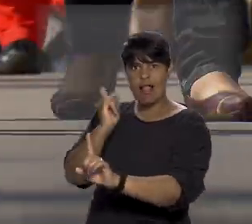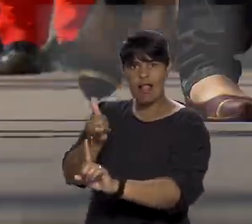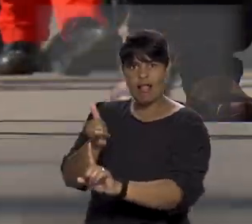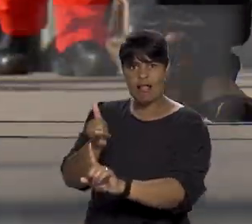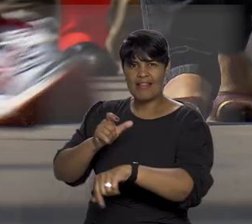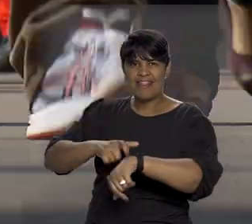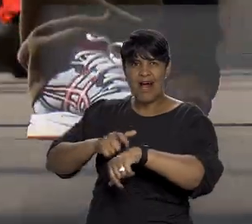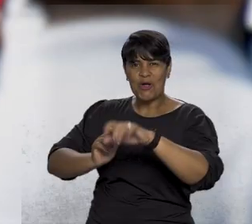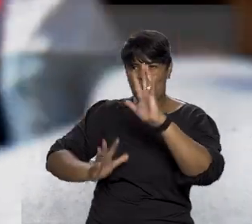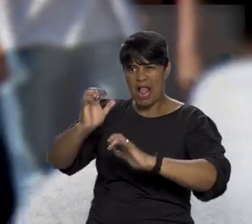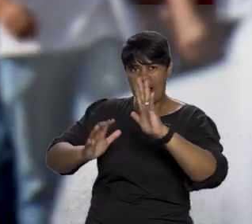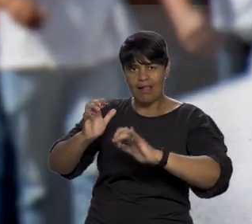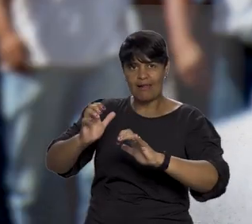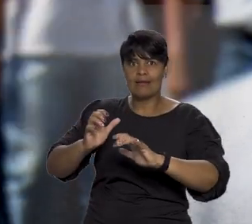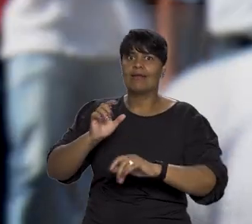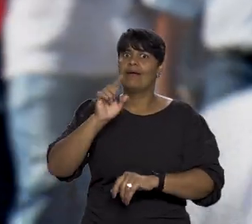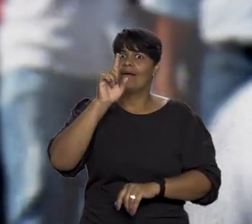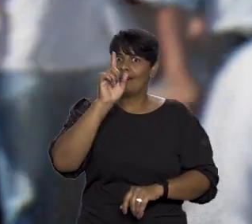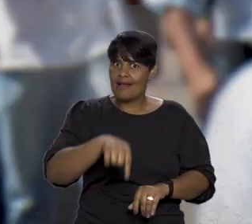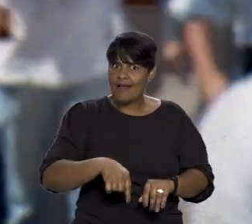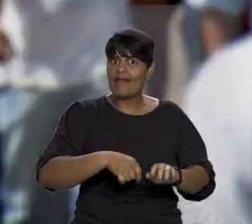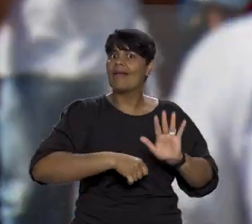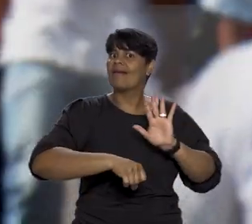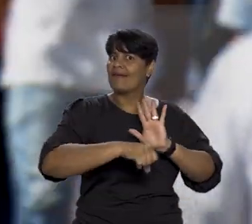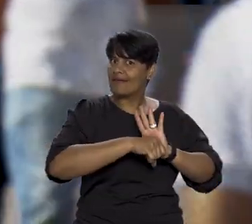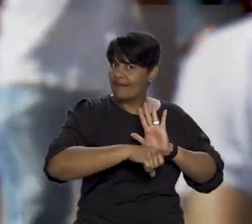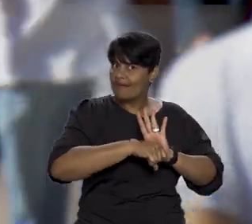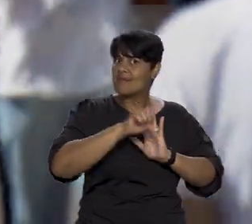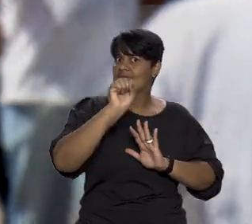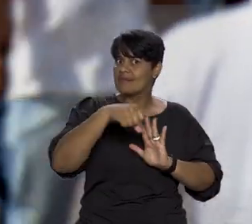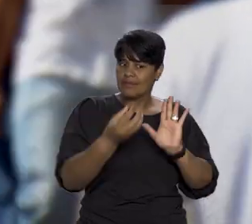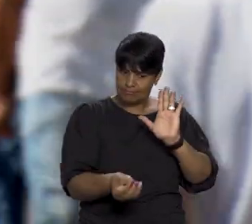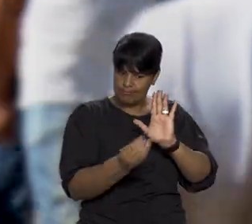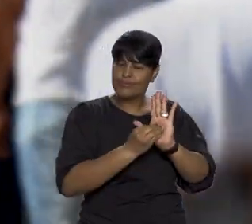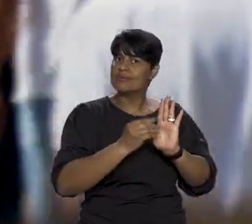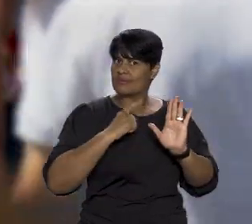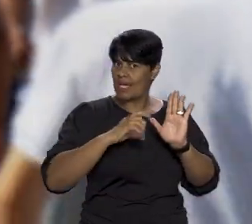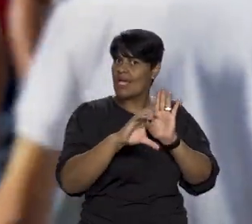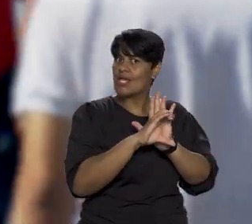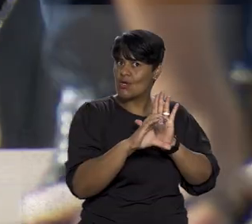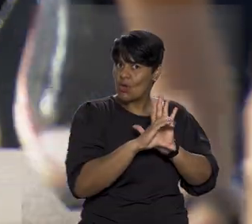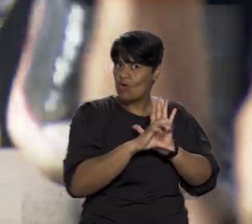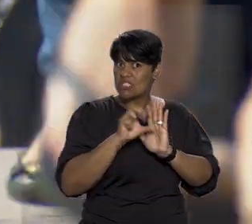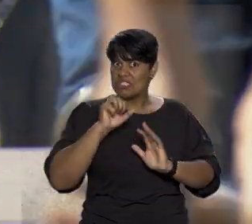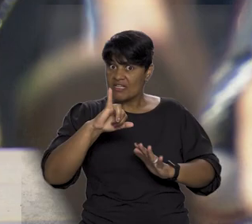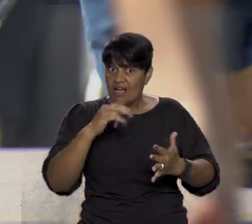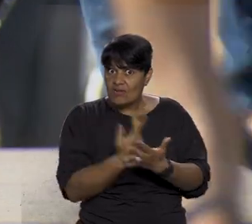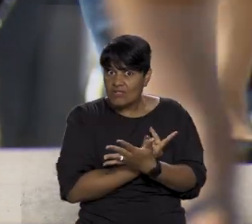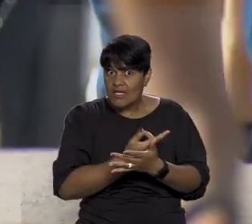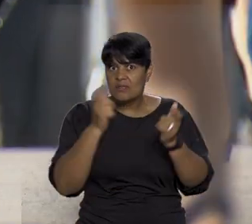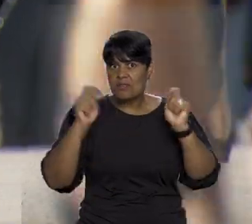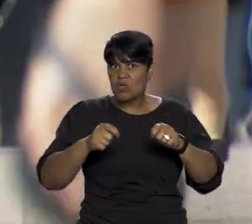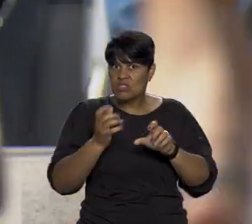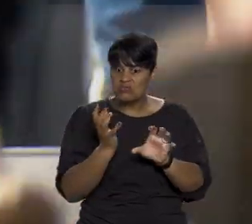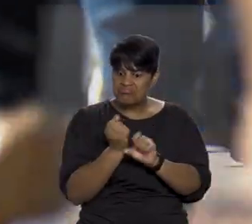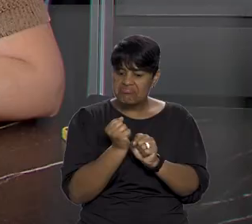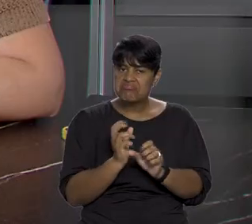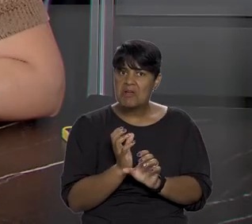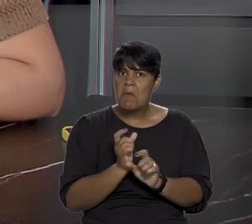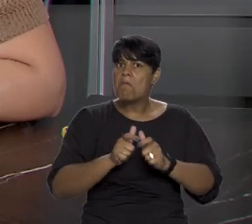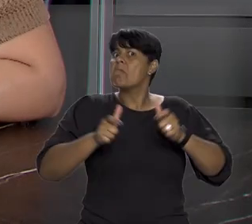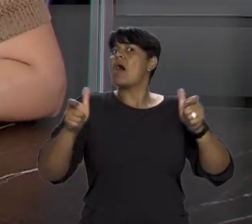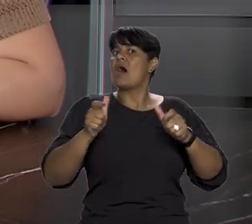previsto no código penal e a pena para esse crime pode ser aumentada ou diminuída pelo juiz dependendo da motivação